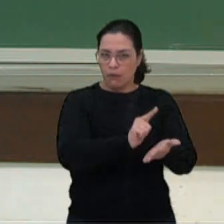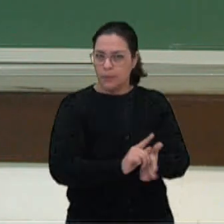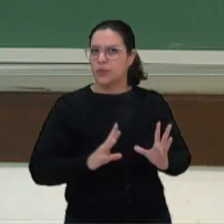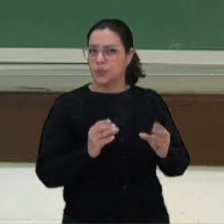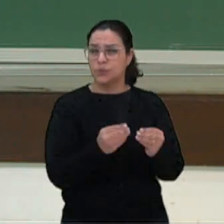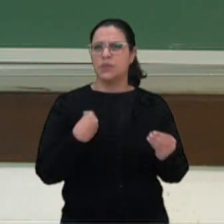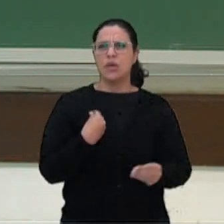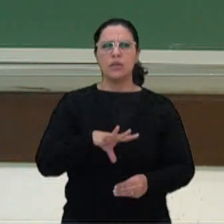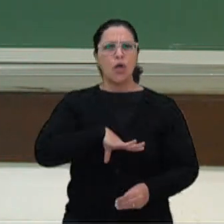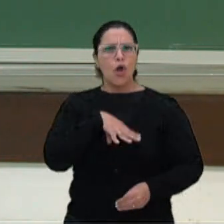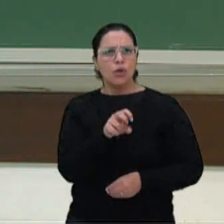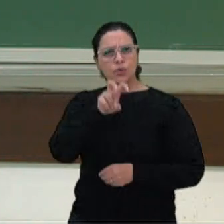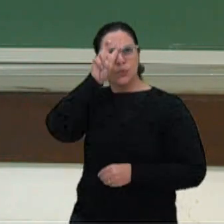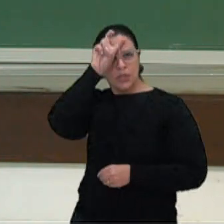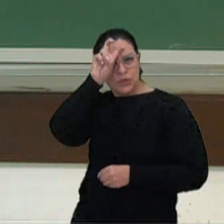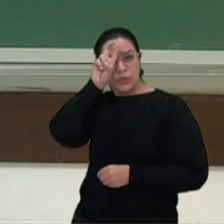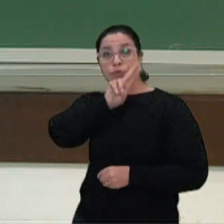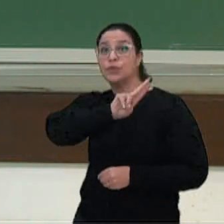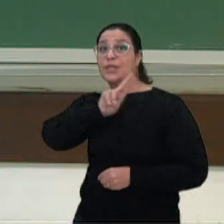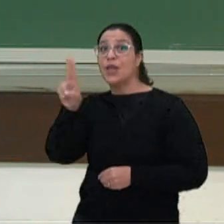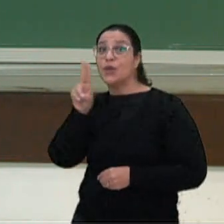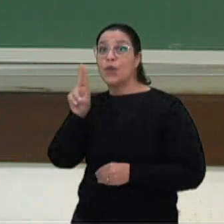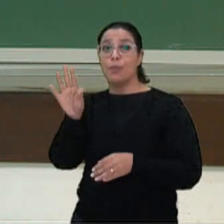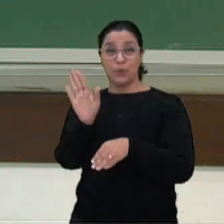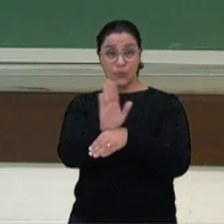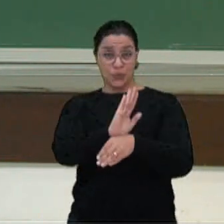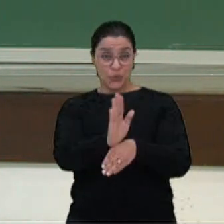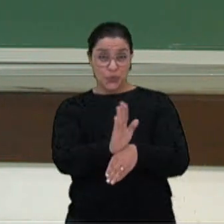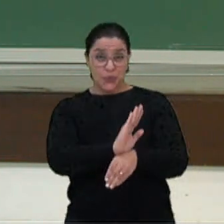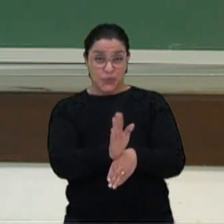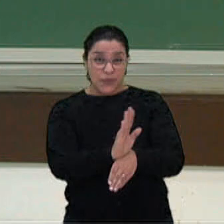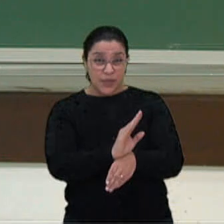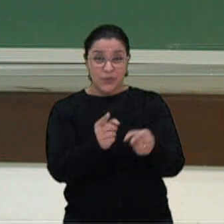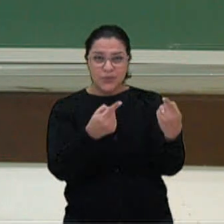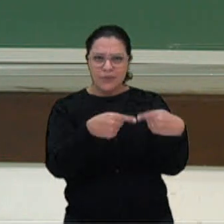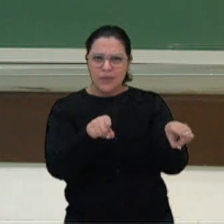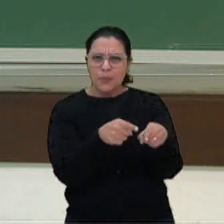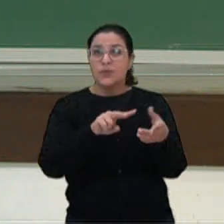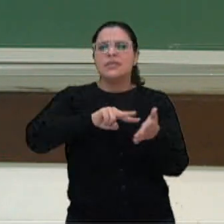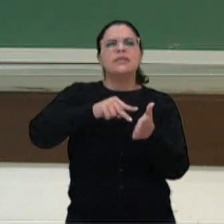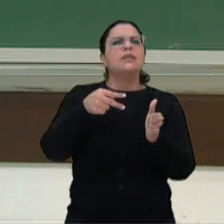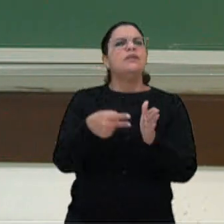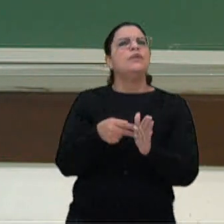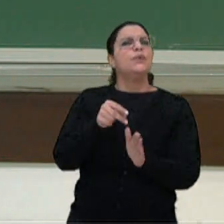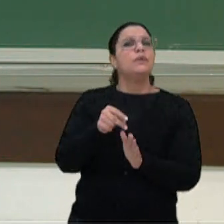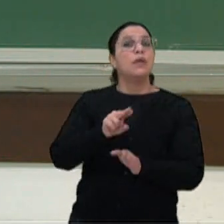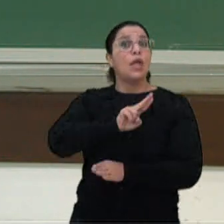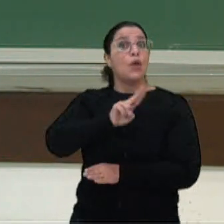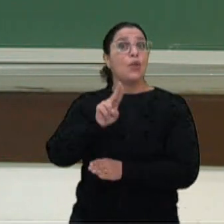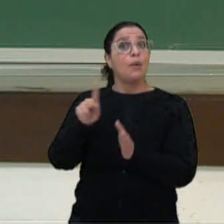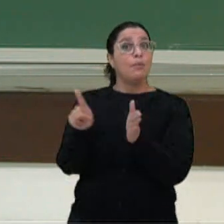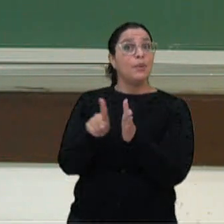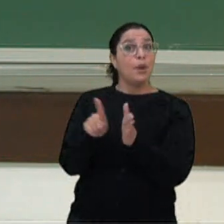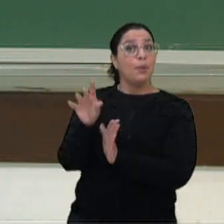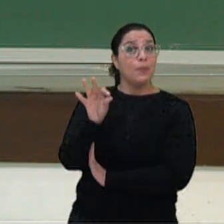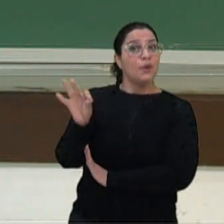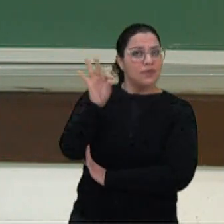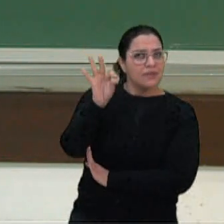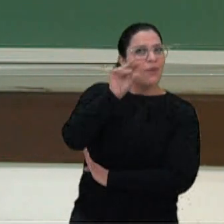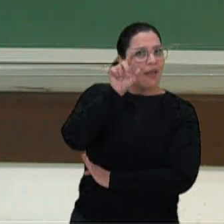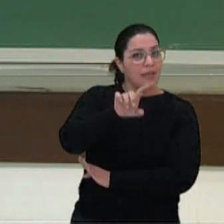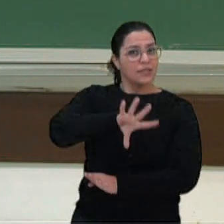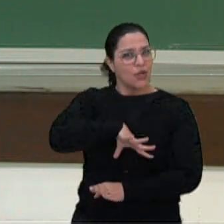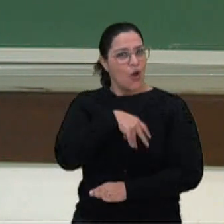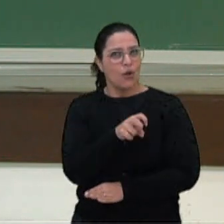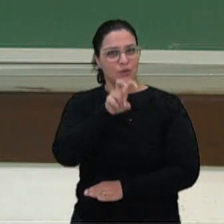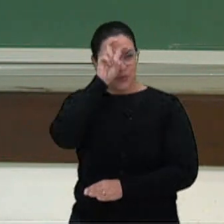O odioso do Egito, que é o nome do vídeo, né? É do nome da música, significa, né, o nome do Aedes aegypti é isso,